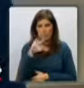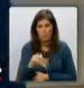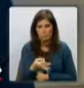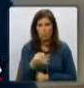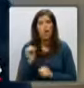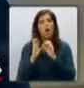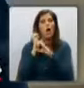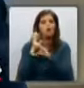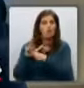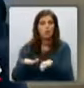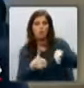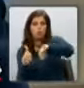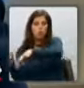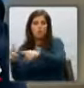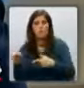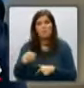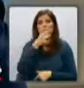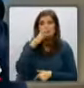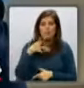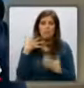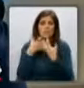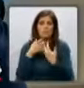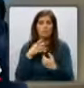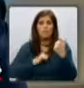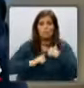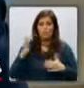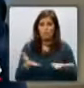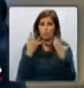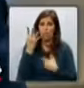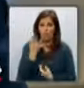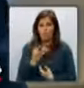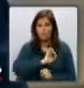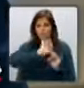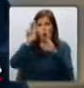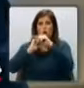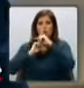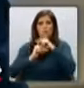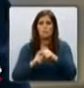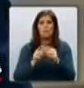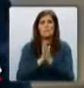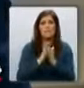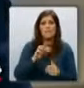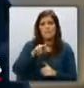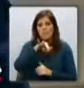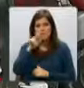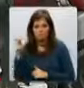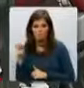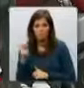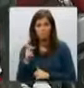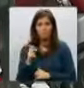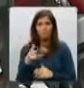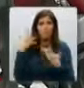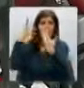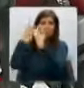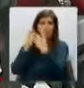um autocarro despistou-se esta manhã em Lisboa o acidente provocou quatro feridos ligeiros que foram levados para o Hospital de Santa Maria o veículo foi contra um